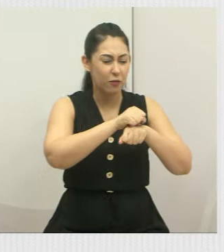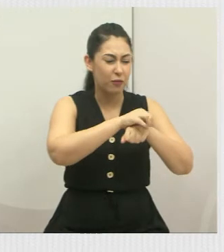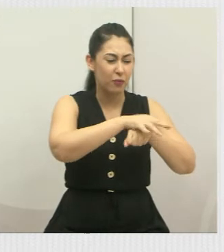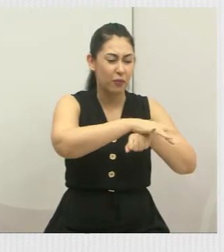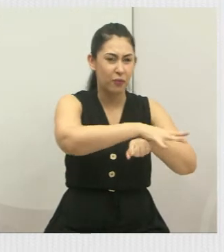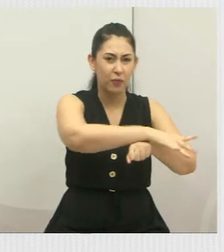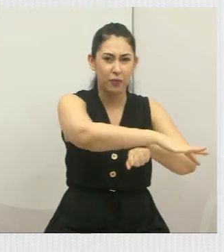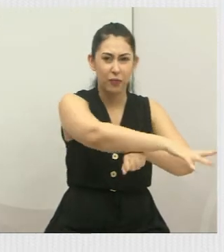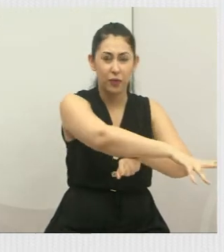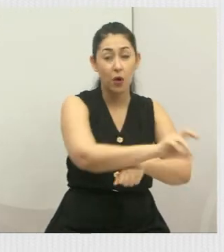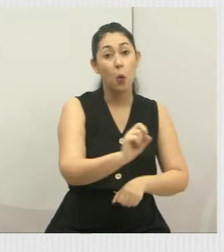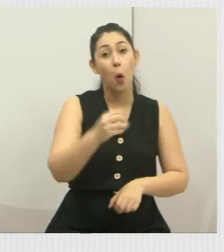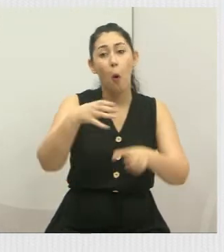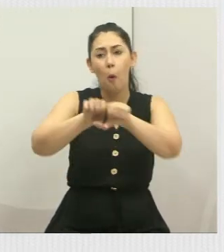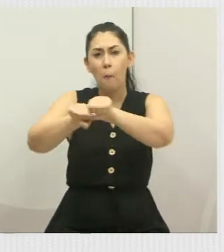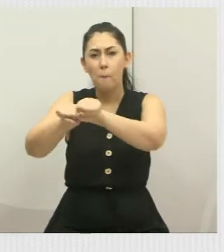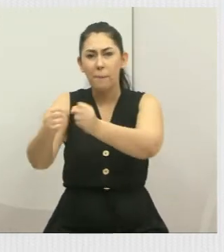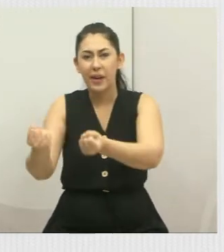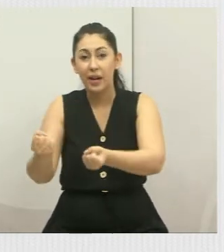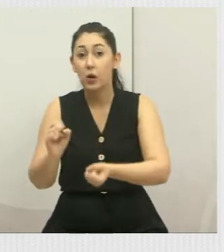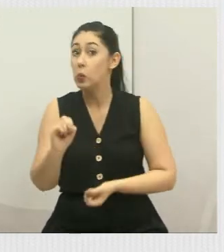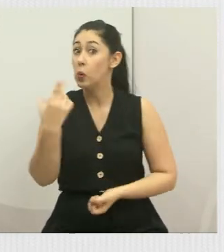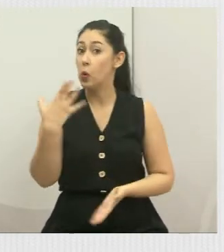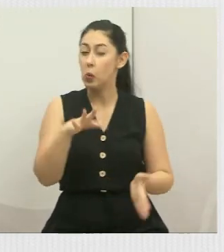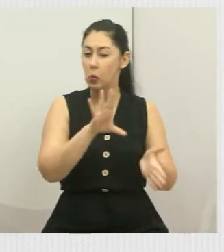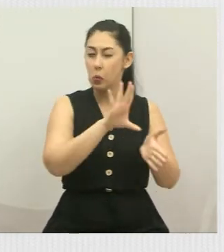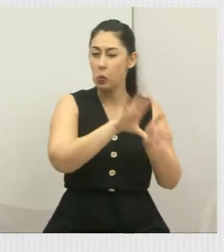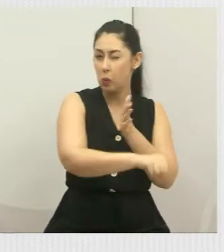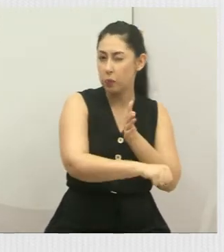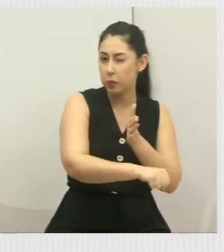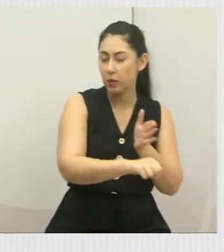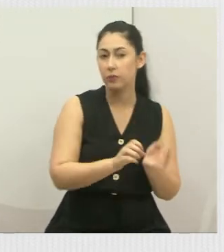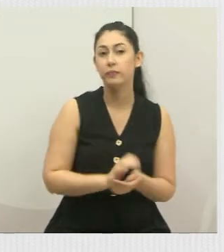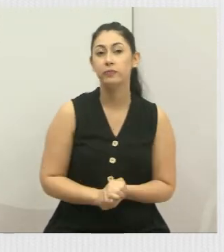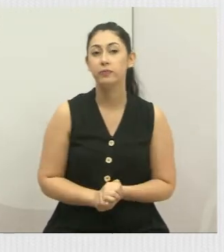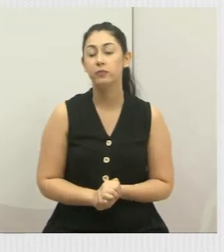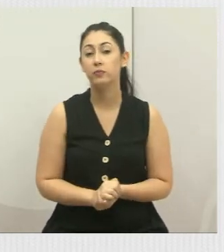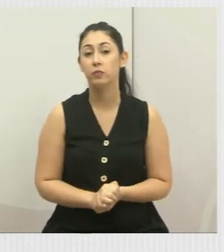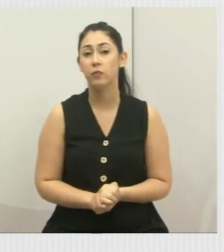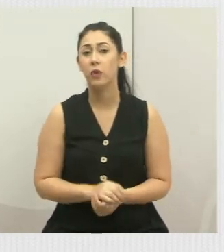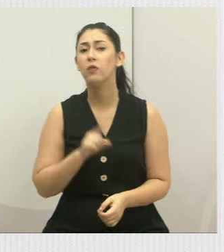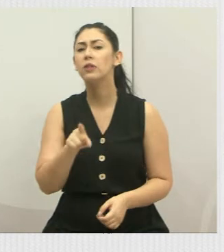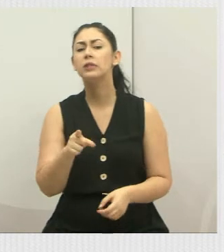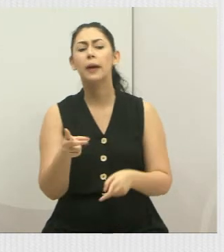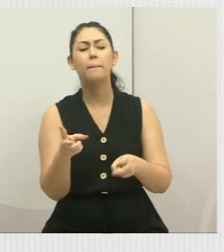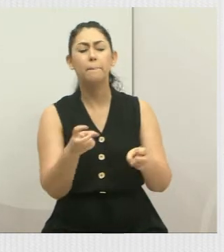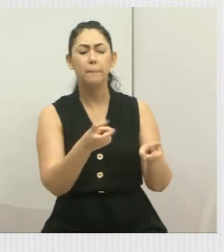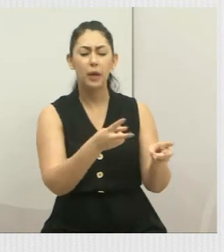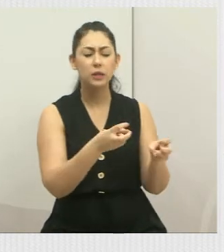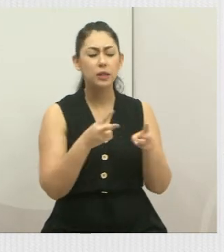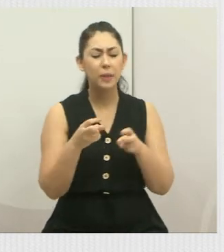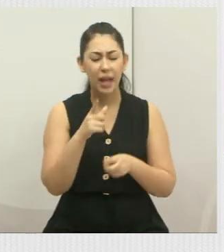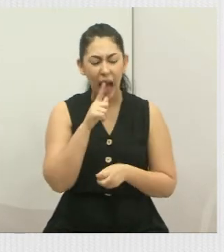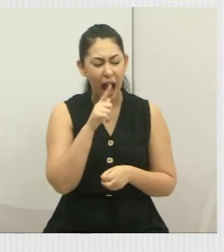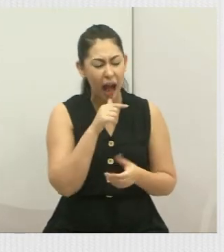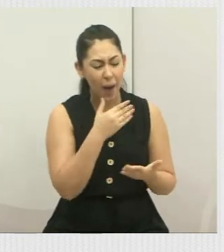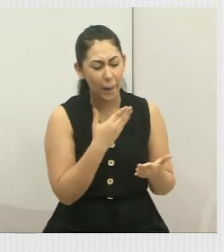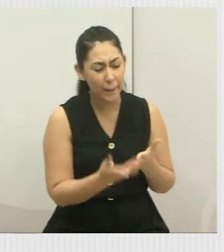vazamentos, rompimento e furto de água? Você tem visto isso? Tem visto perdas de